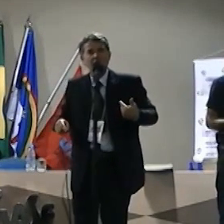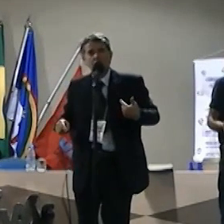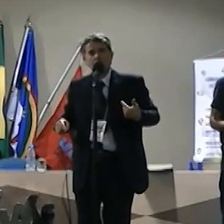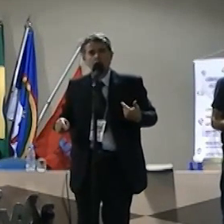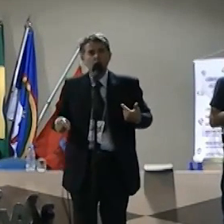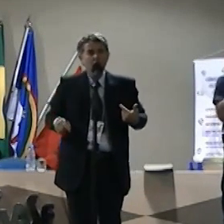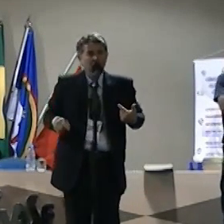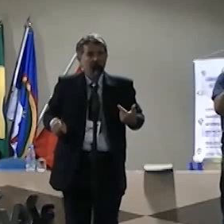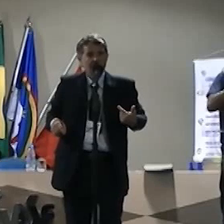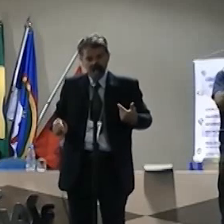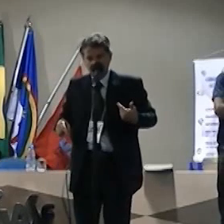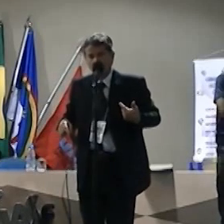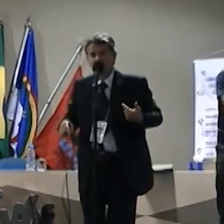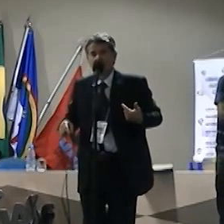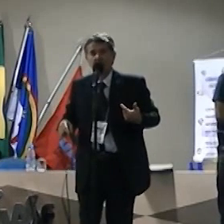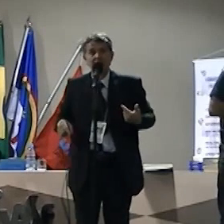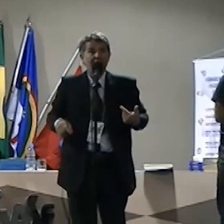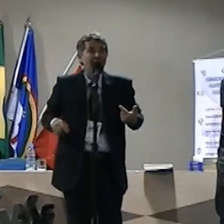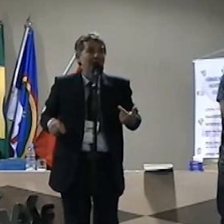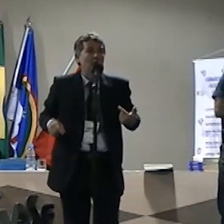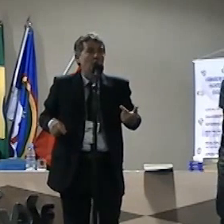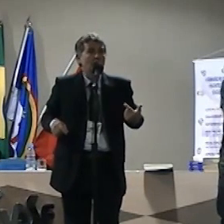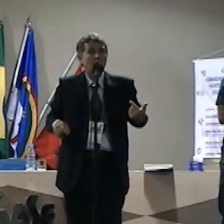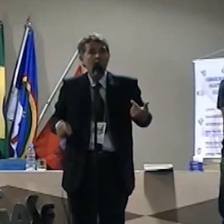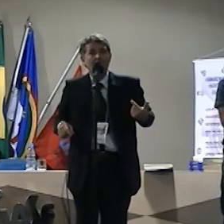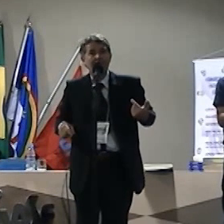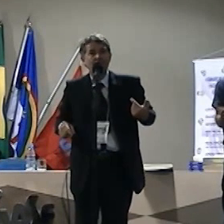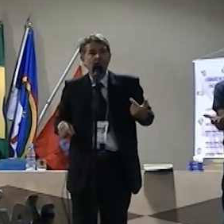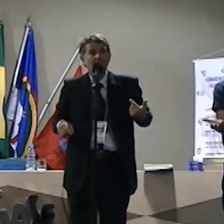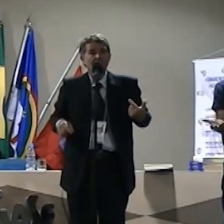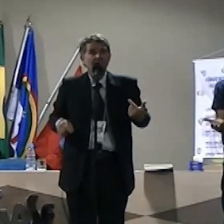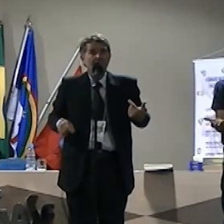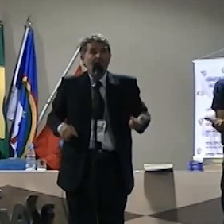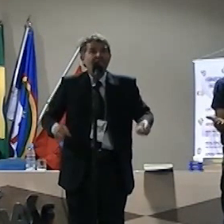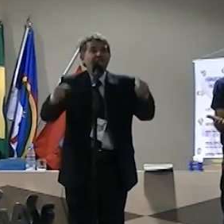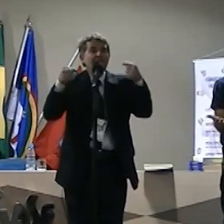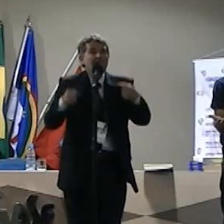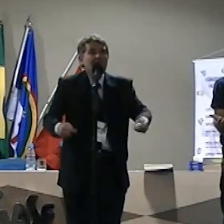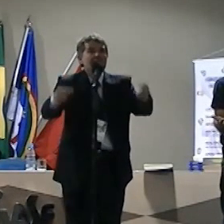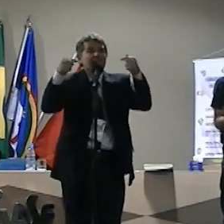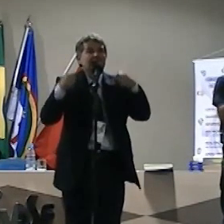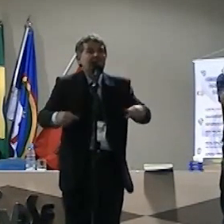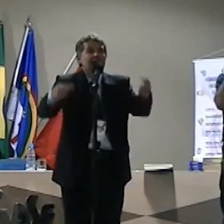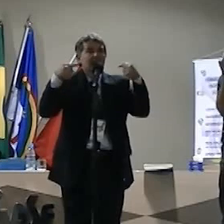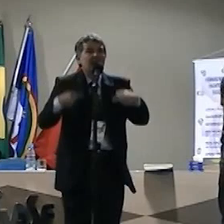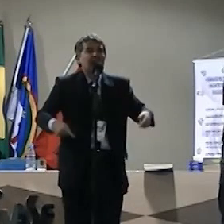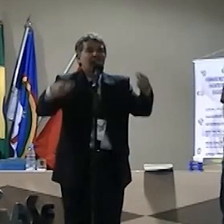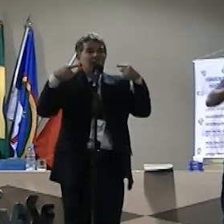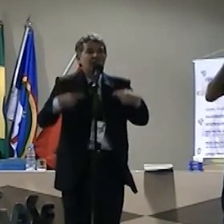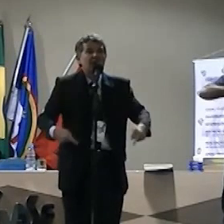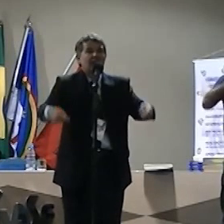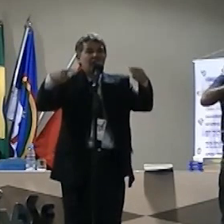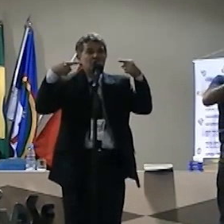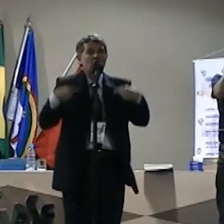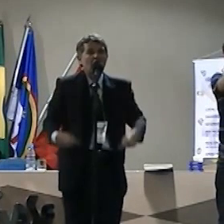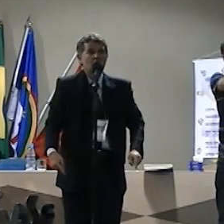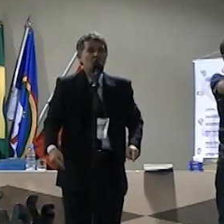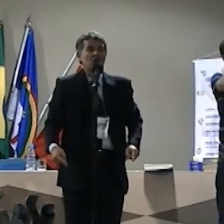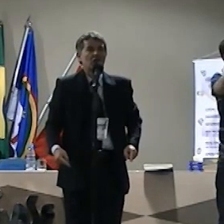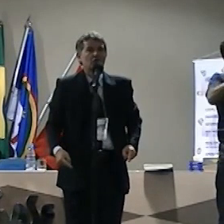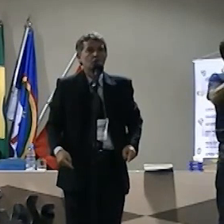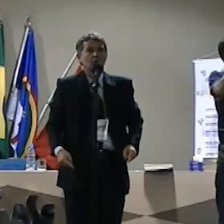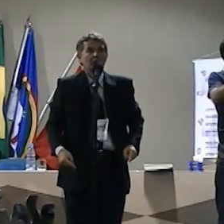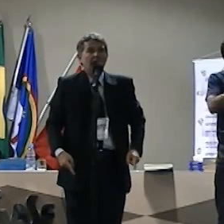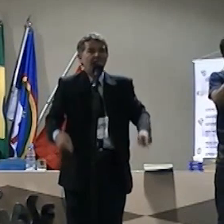Isso é um absurdo. Isso é uma situação de abandono por completo. A família tem que aprender língua de sinais desde